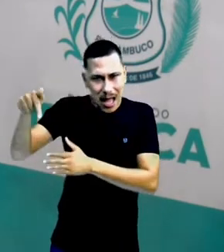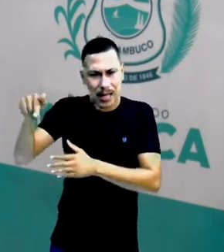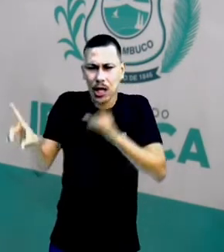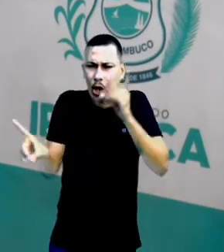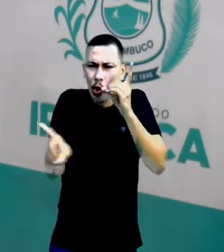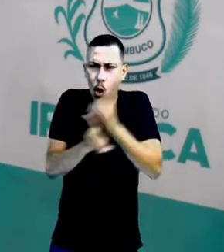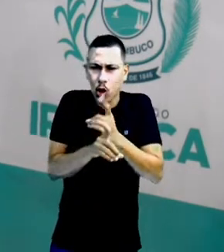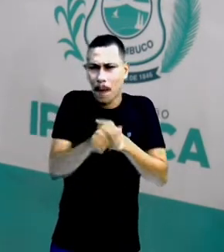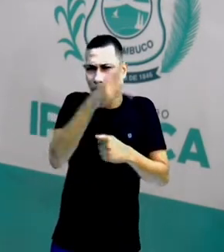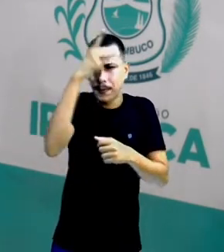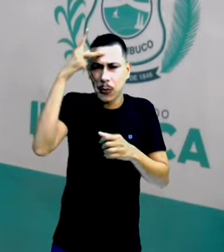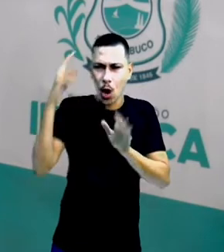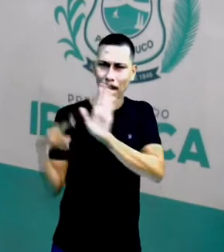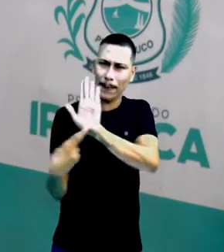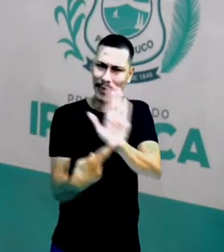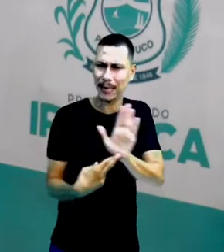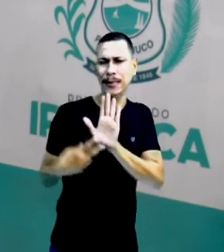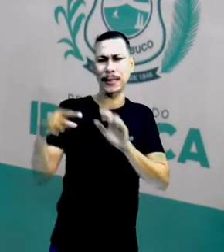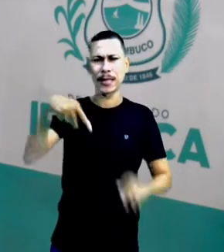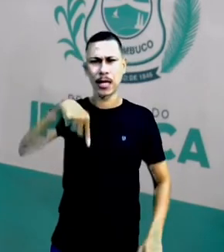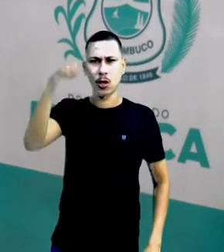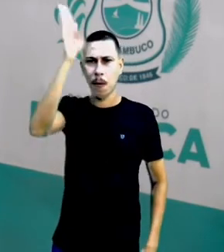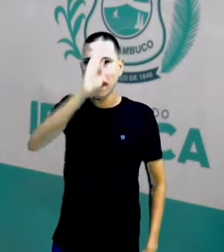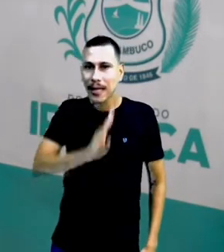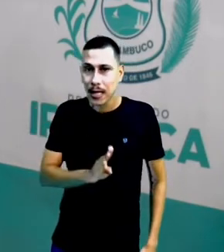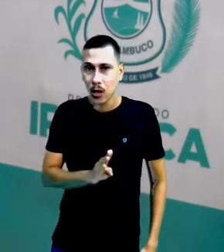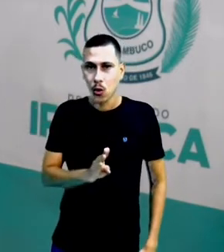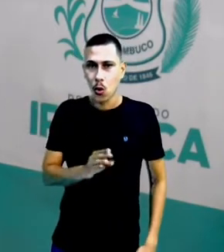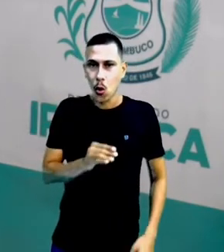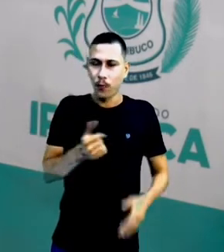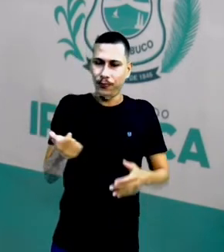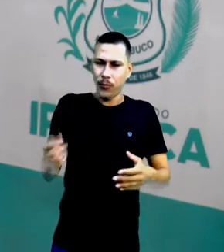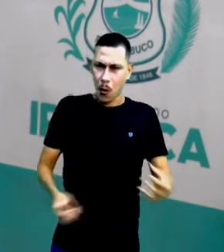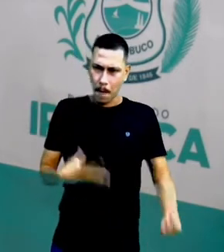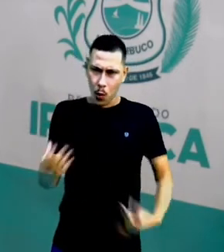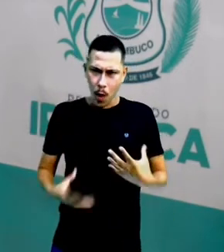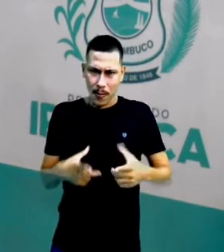Brasil. Só chegou aqui no Brasil, tá certo? No início do